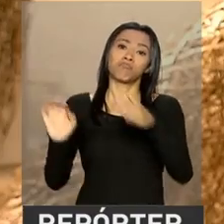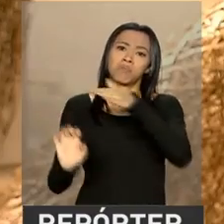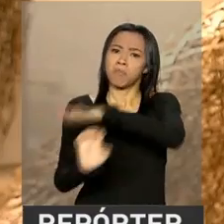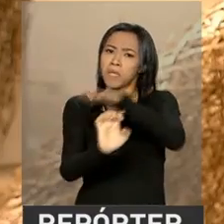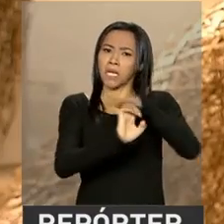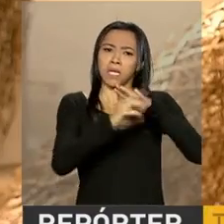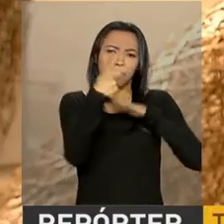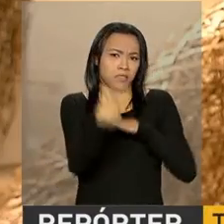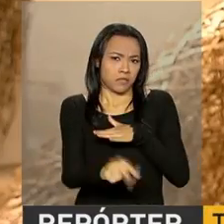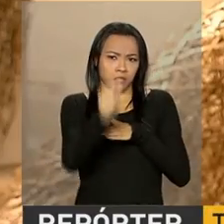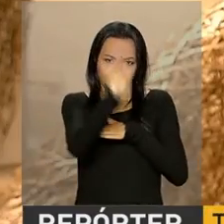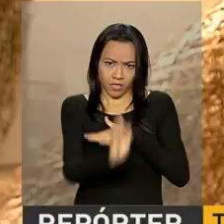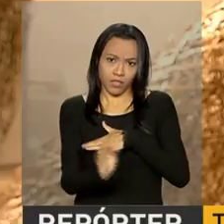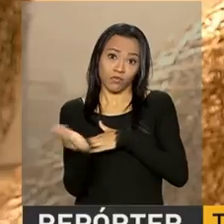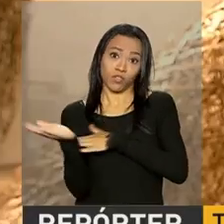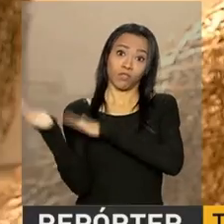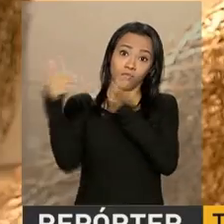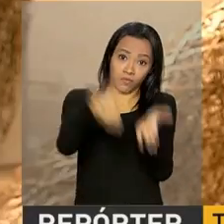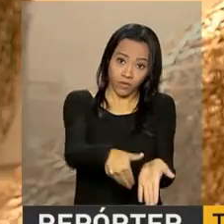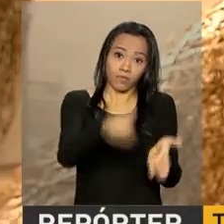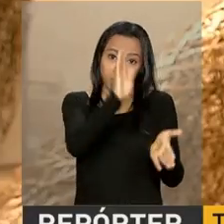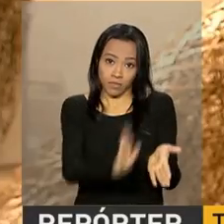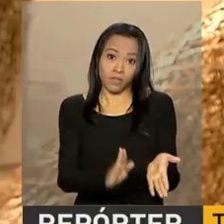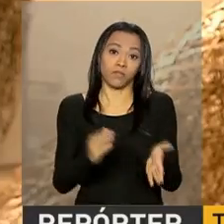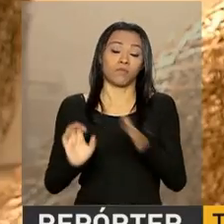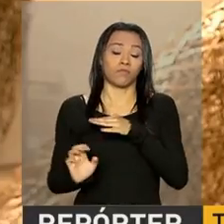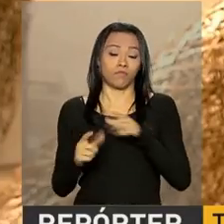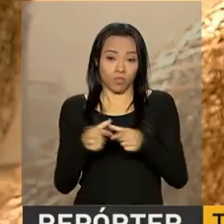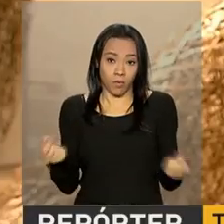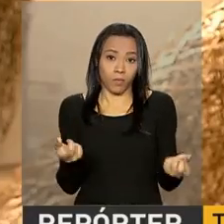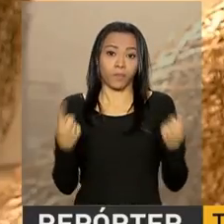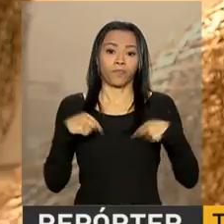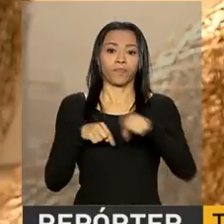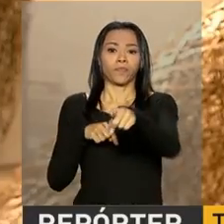esperamos a tratar dos projetos concretos